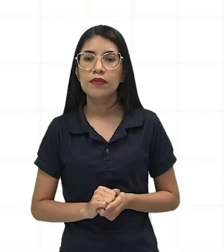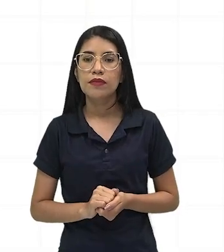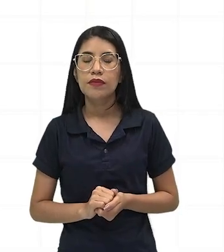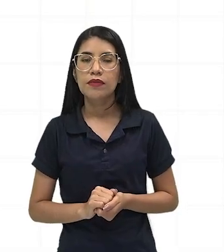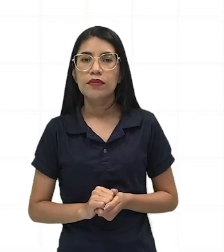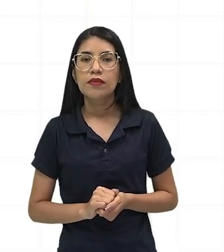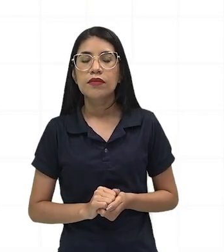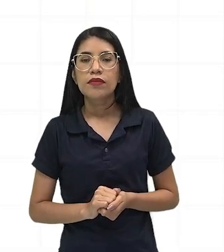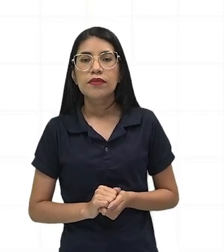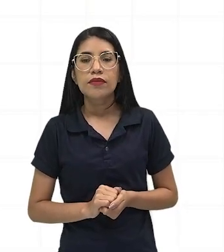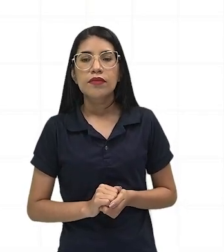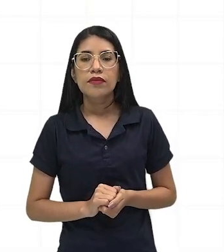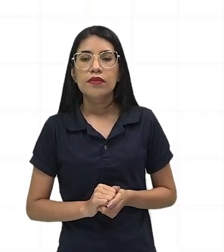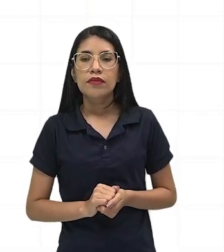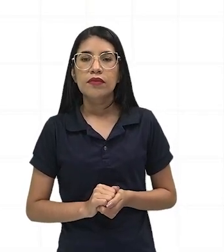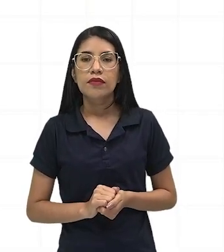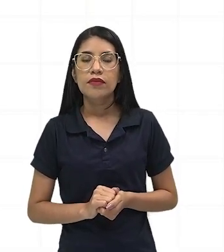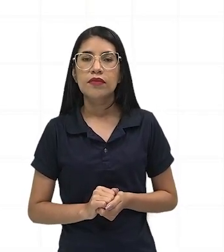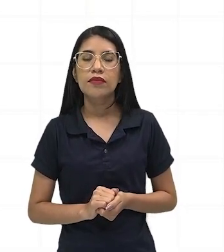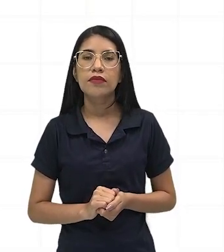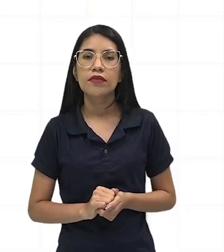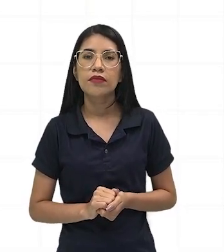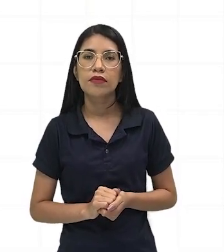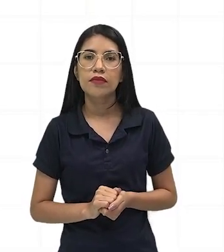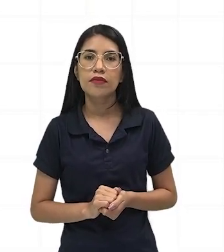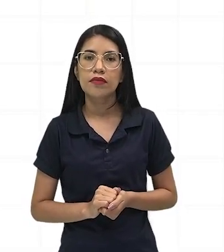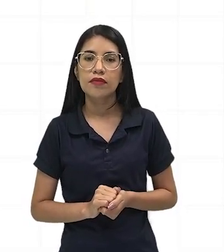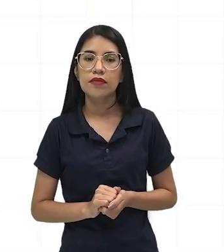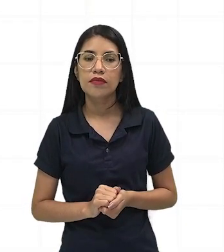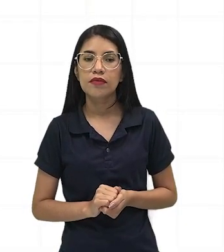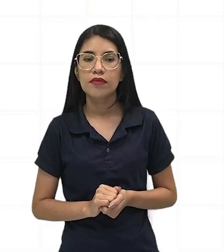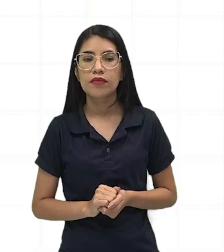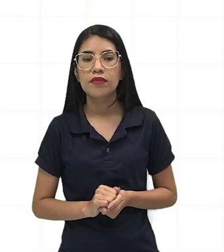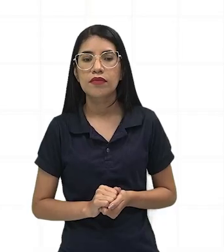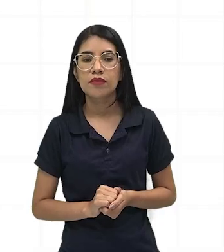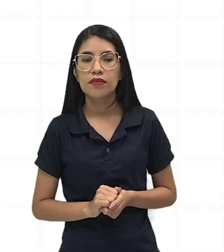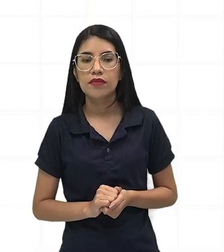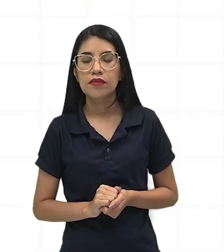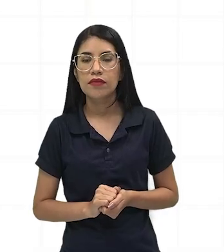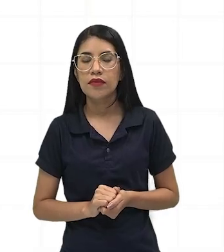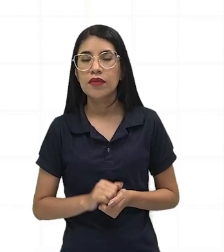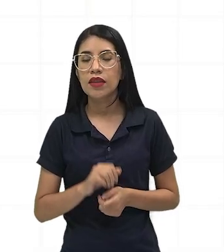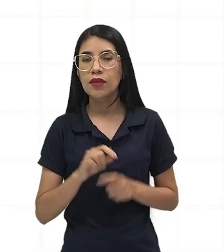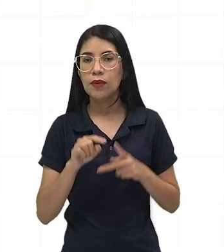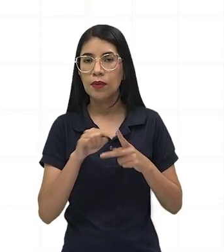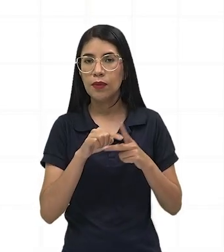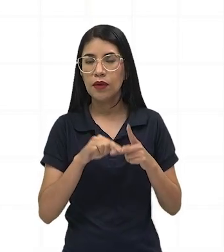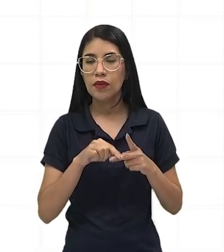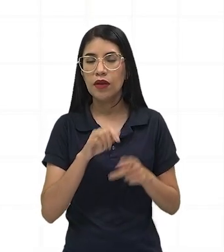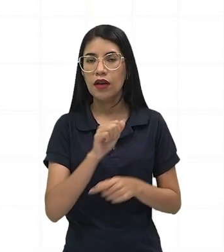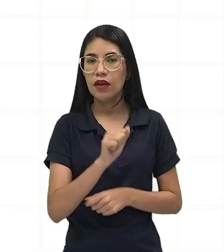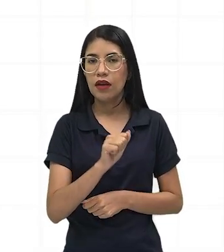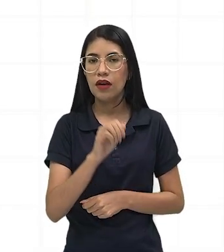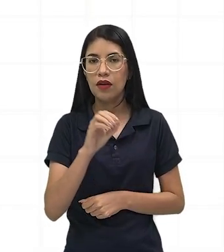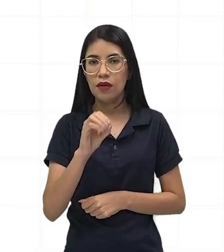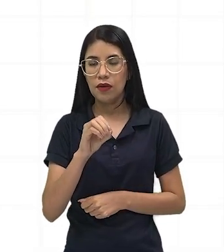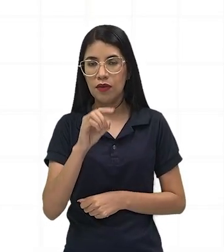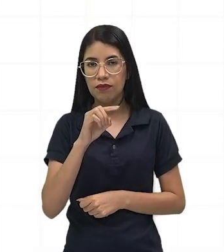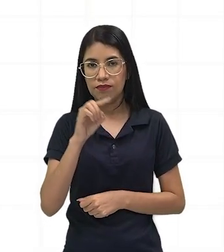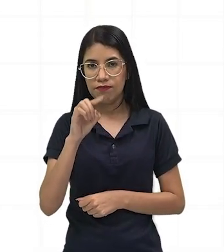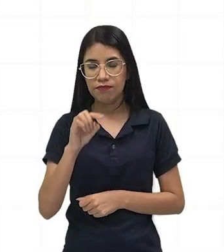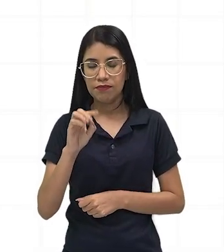falando deste ângulo completo. Então meu ângulo AOB, ele é igual a 60